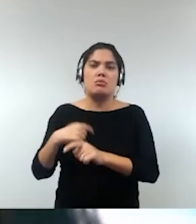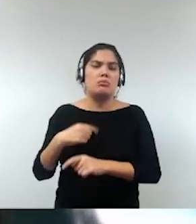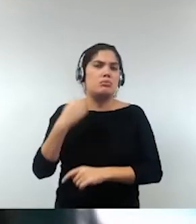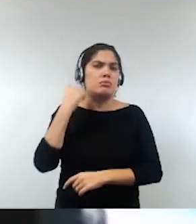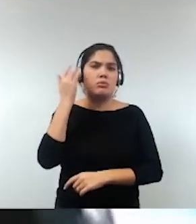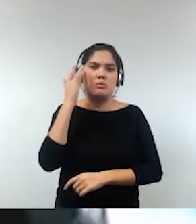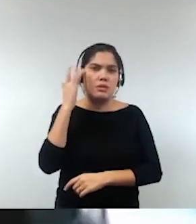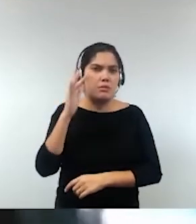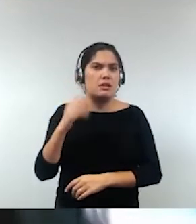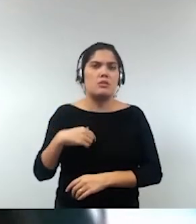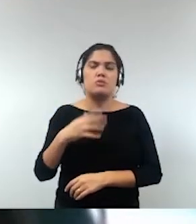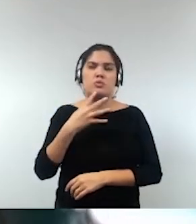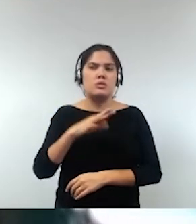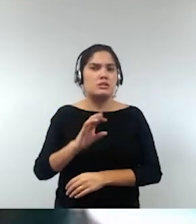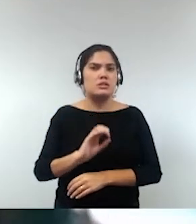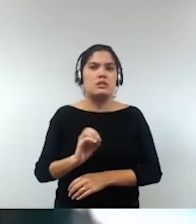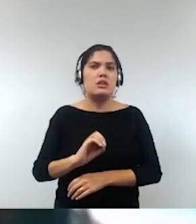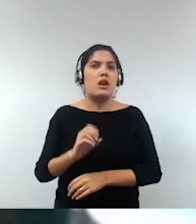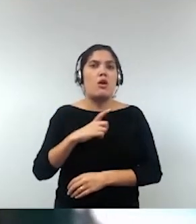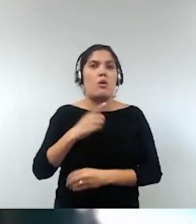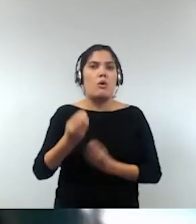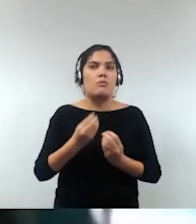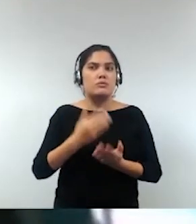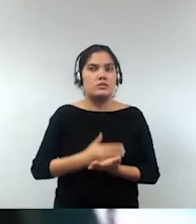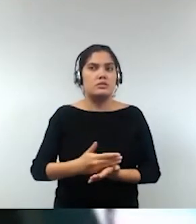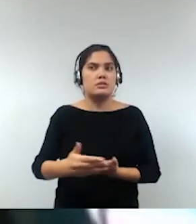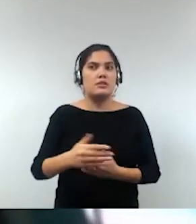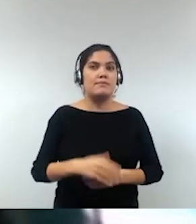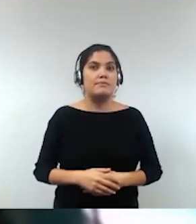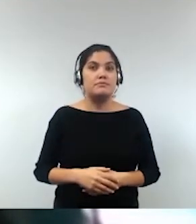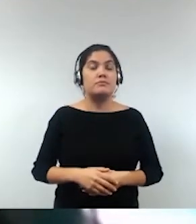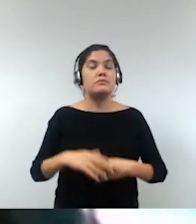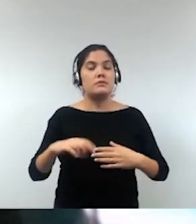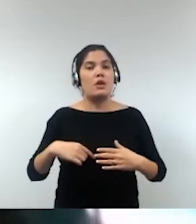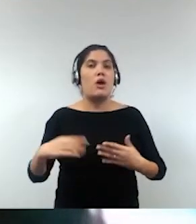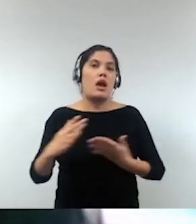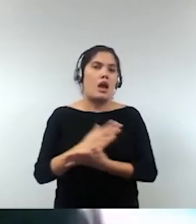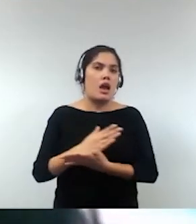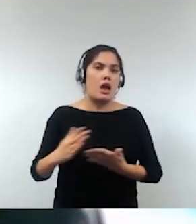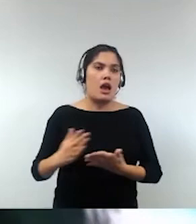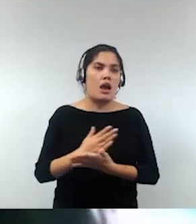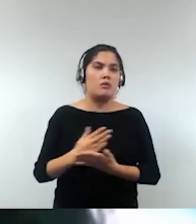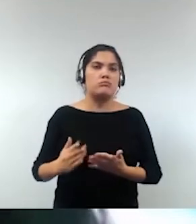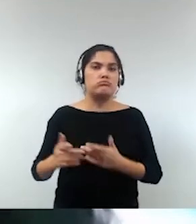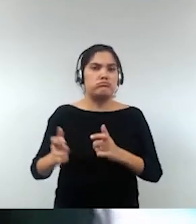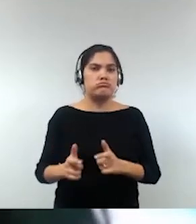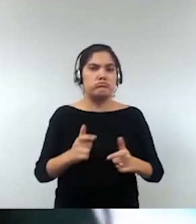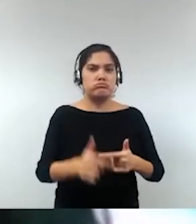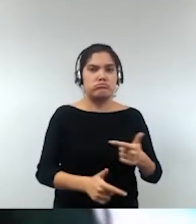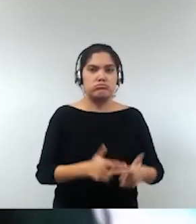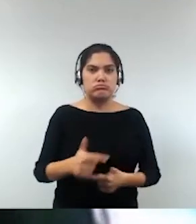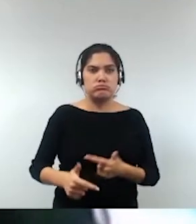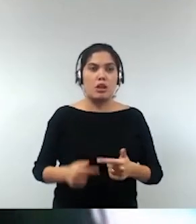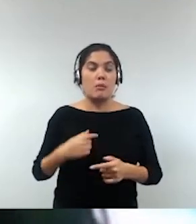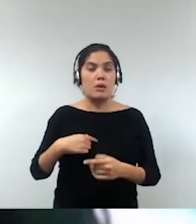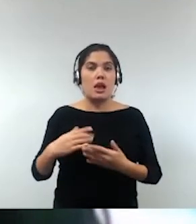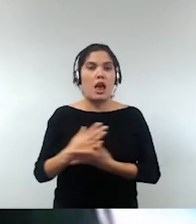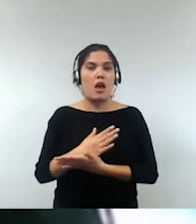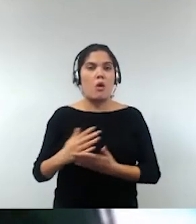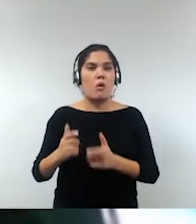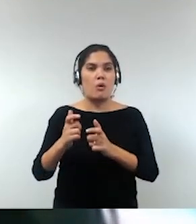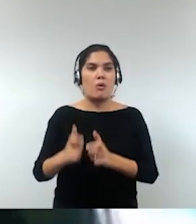não saberia nem como iniciar. Então, alguns escritórios que e é engraçado, porque alguns